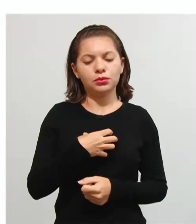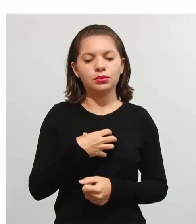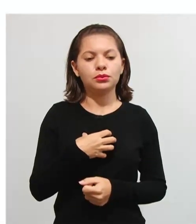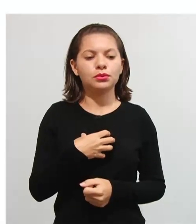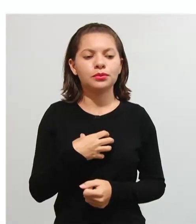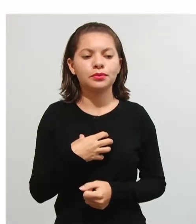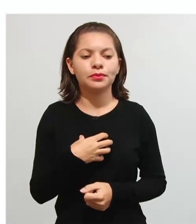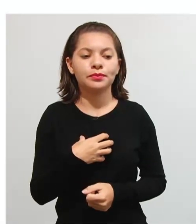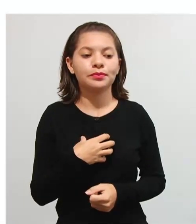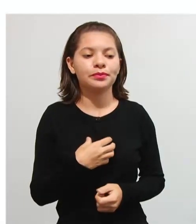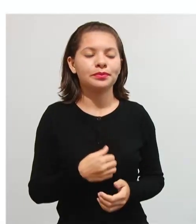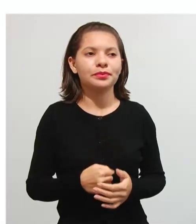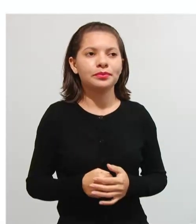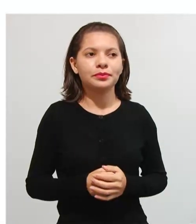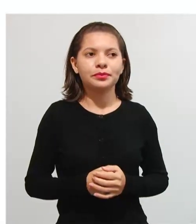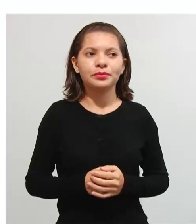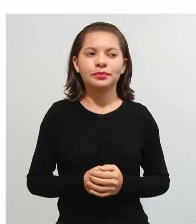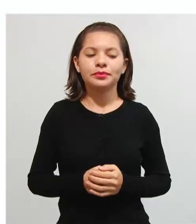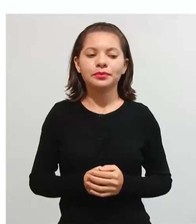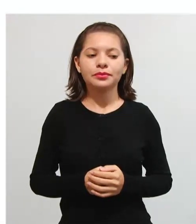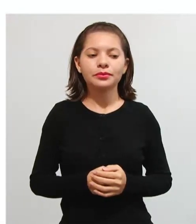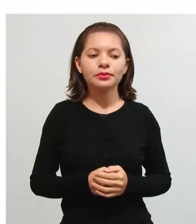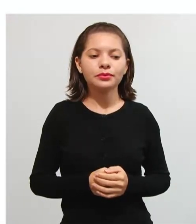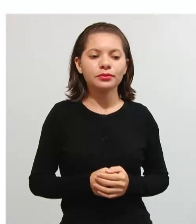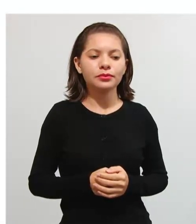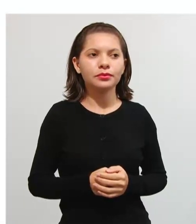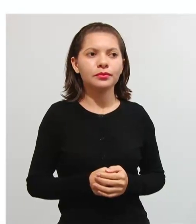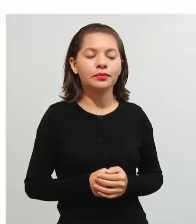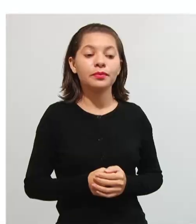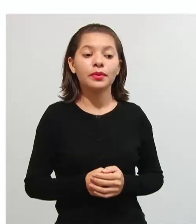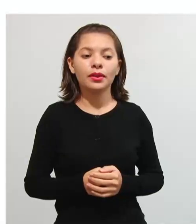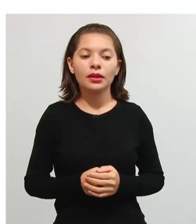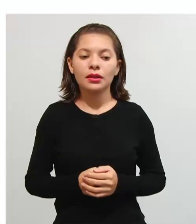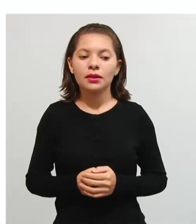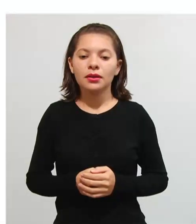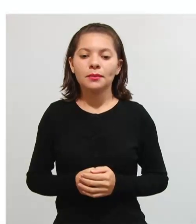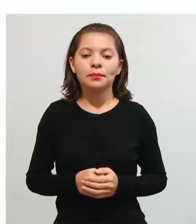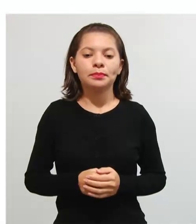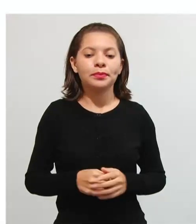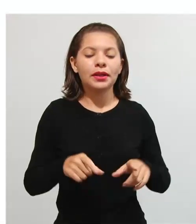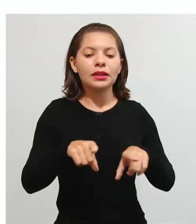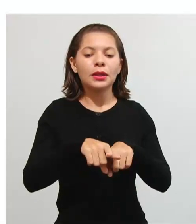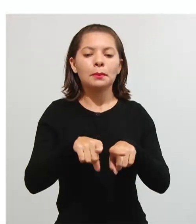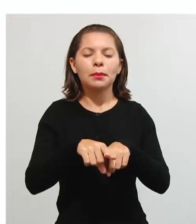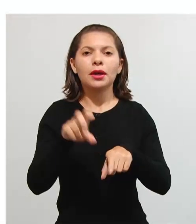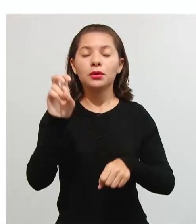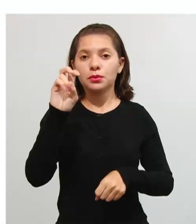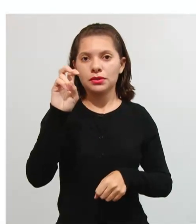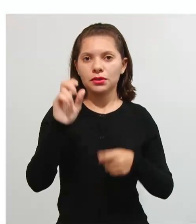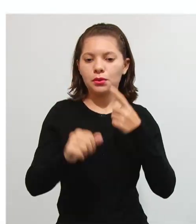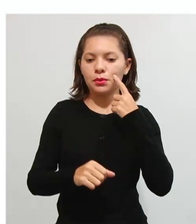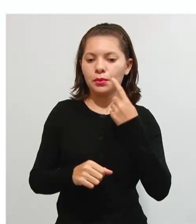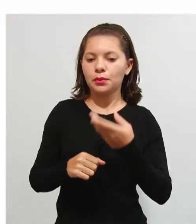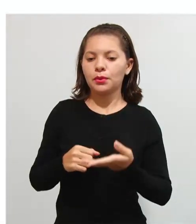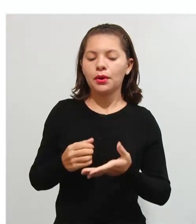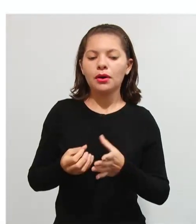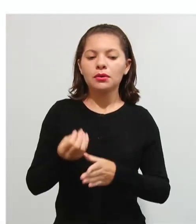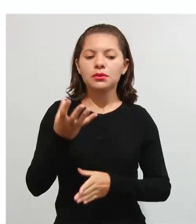comportamentos, se é que vai haver necessidade de incorporar ou se a gente mantém. Construir uma